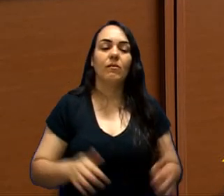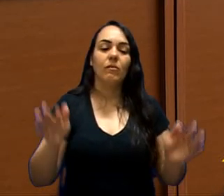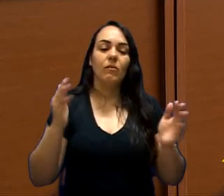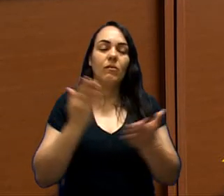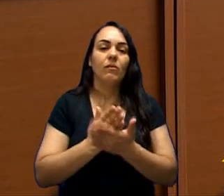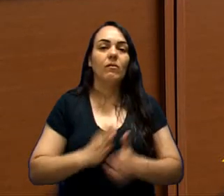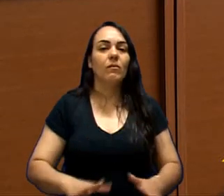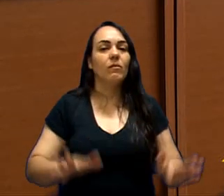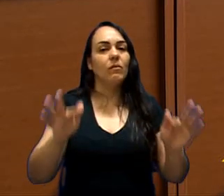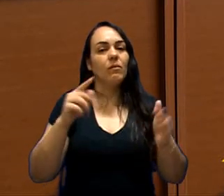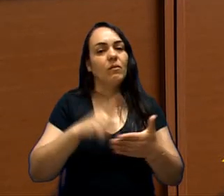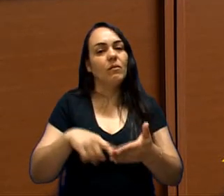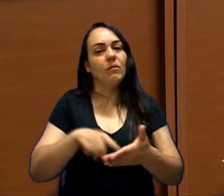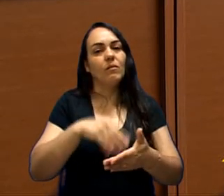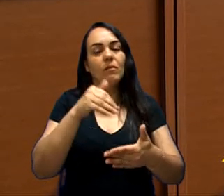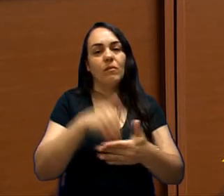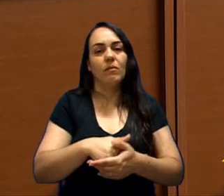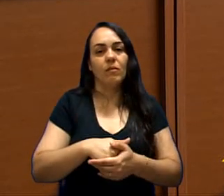encerrada a votação.